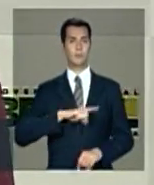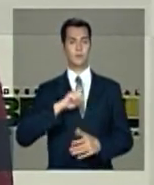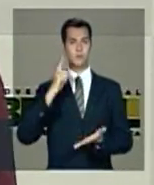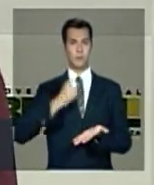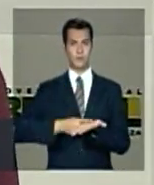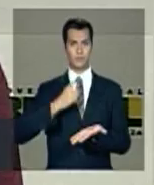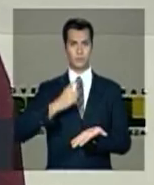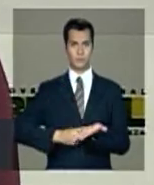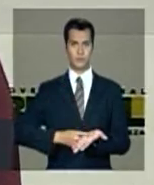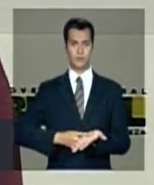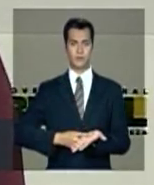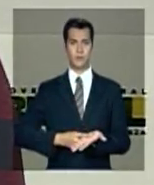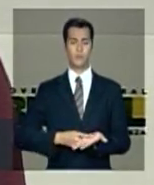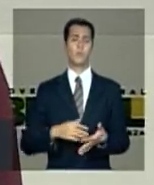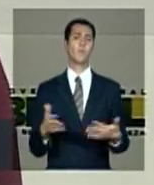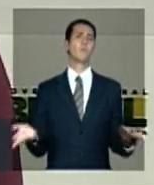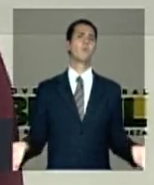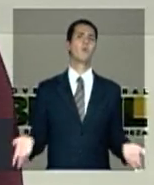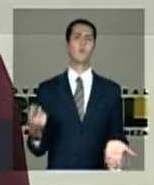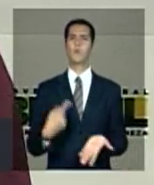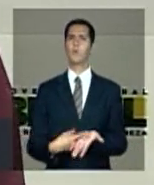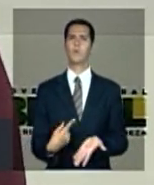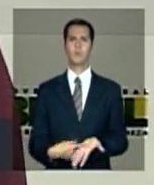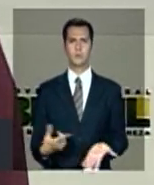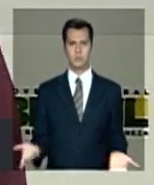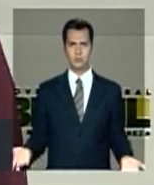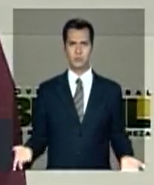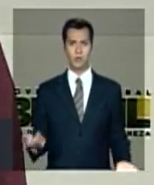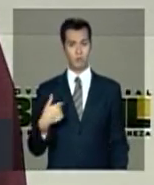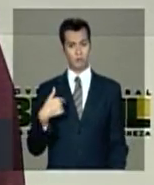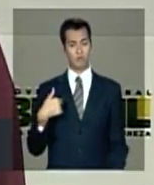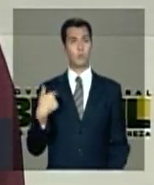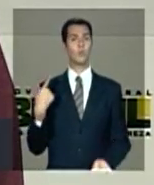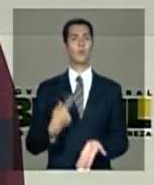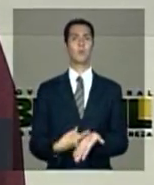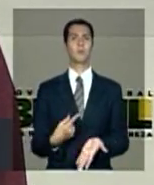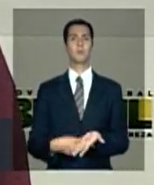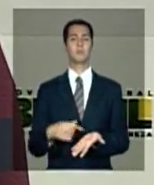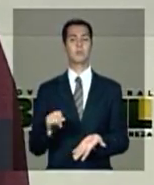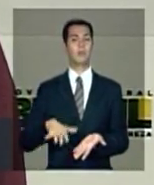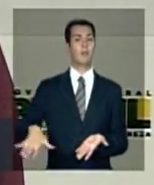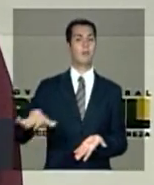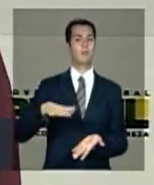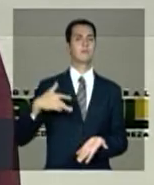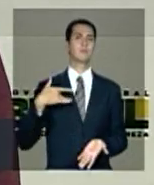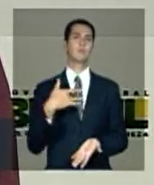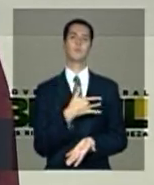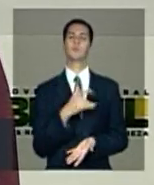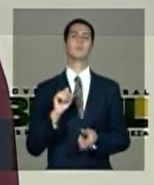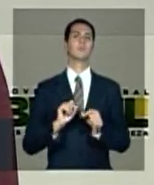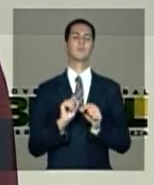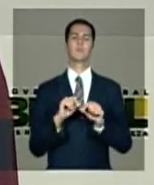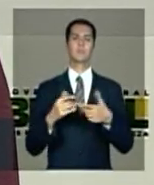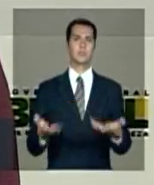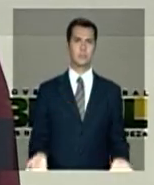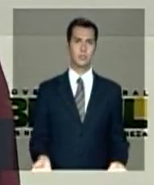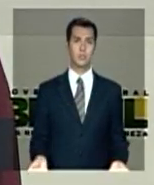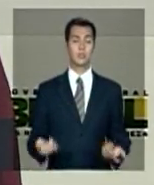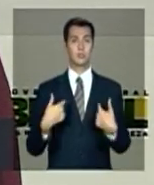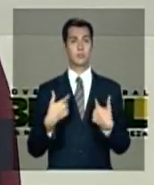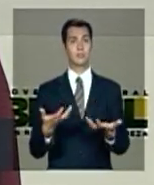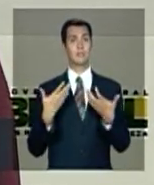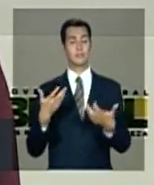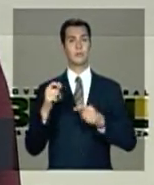compromisso Qual é o compromisso do meu governo com a área de saúde nós queremos que o que